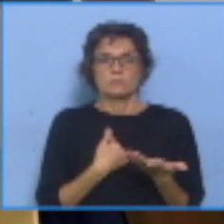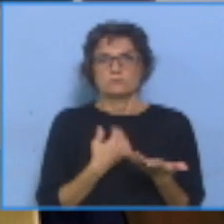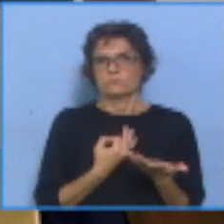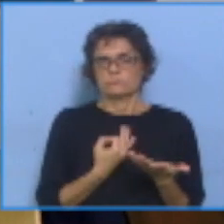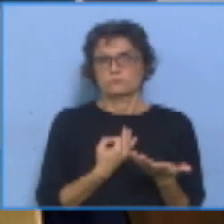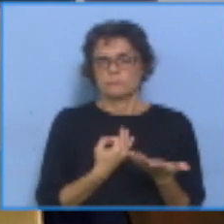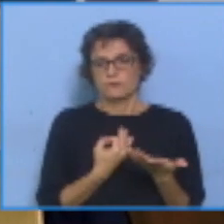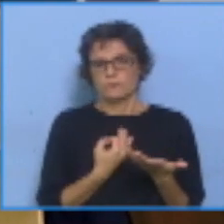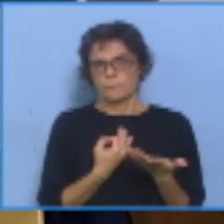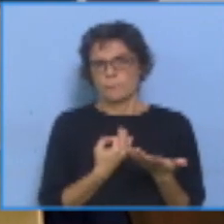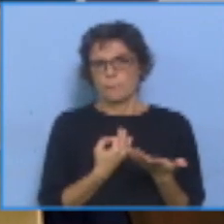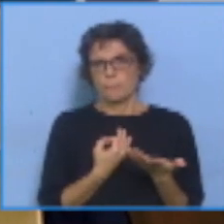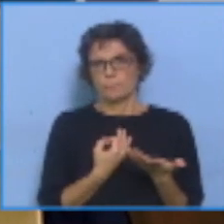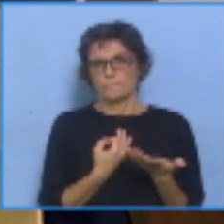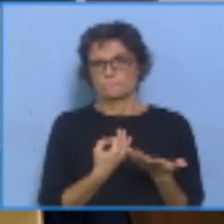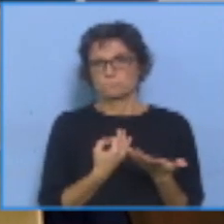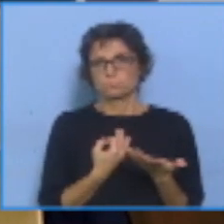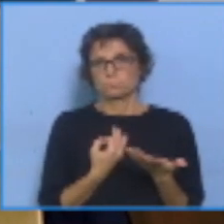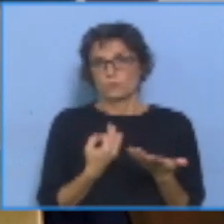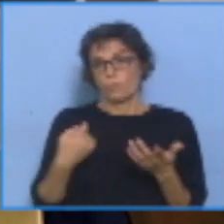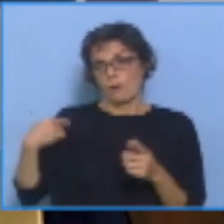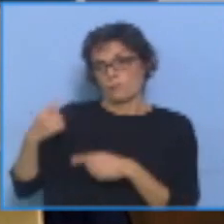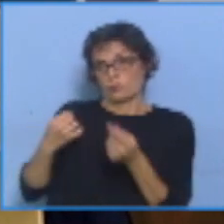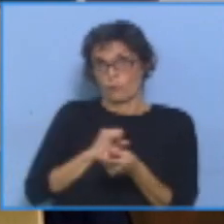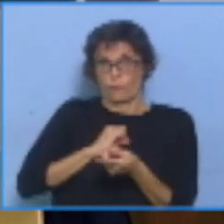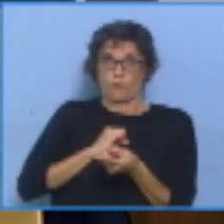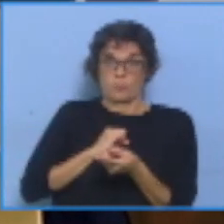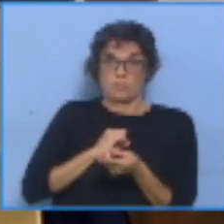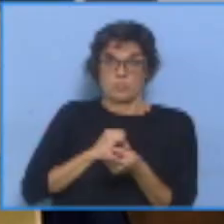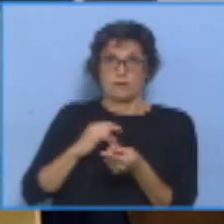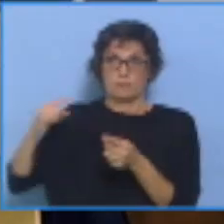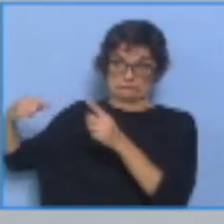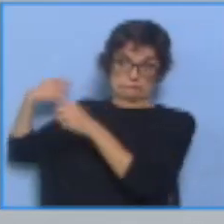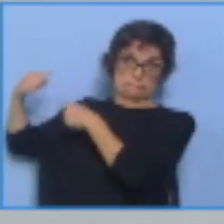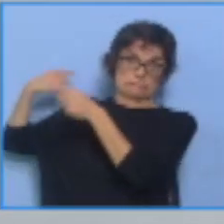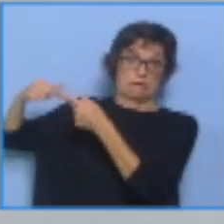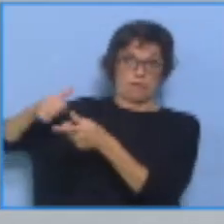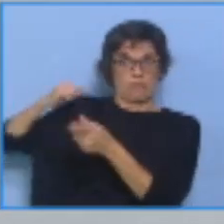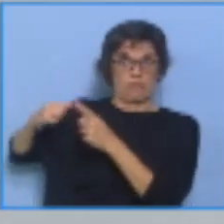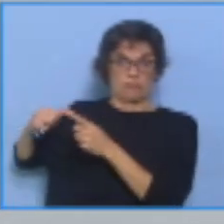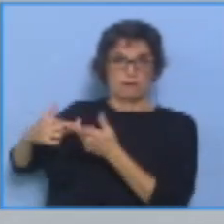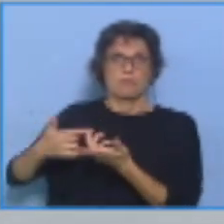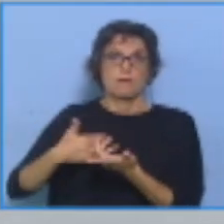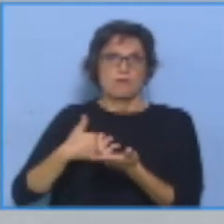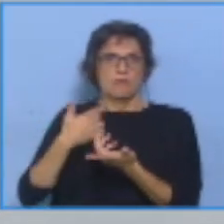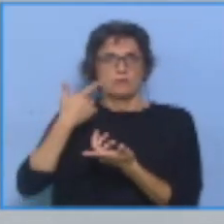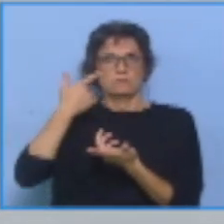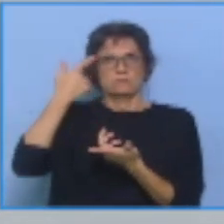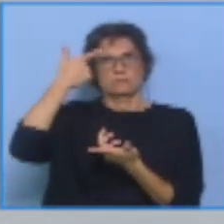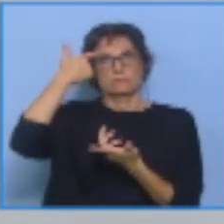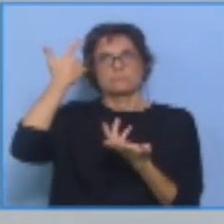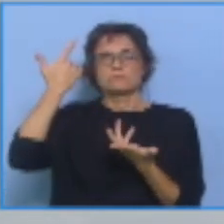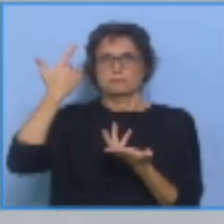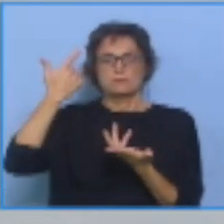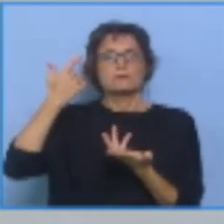marcado imediatamente, porque a minha geração e todas as gerações que a precederam e as que se sucederam são muito marcadas pelo imaginário de Sofia através da